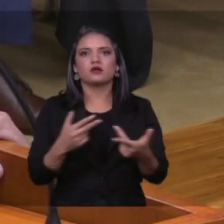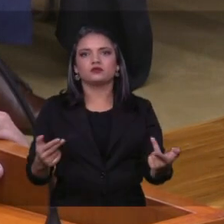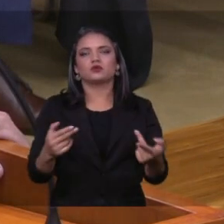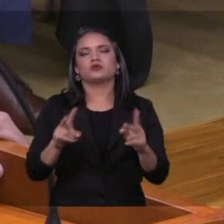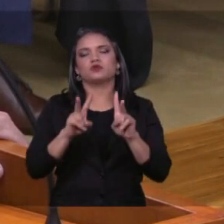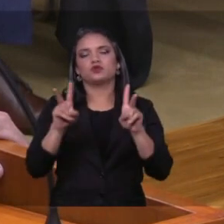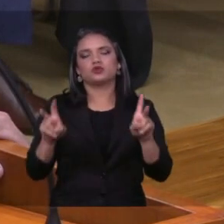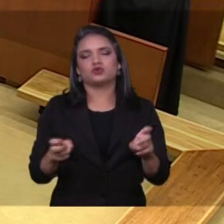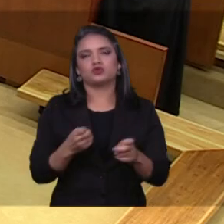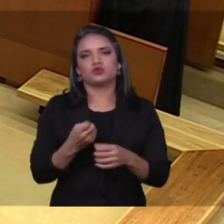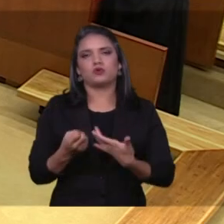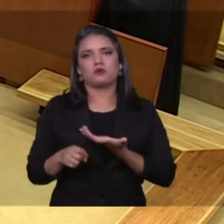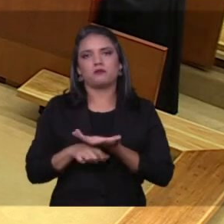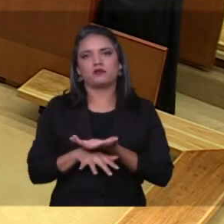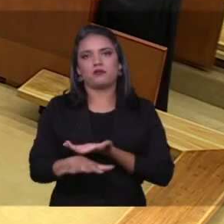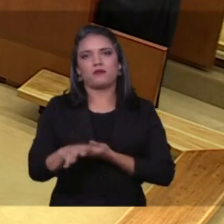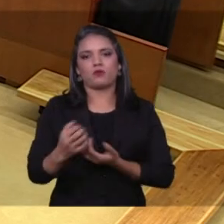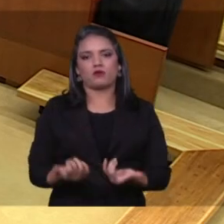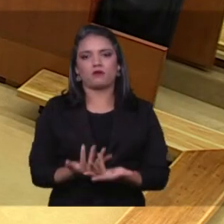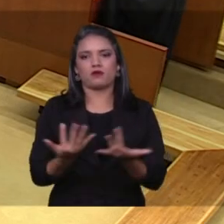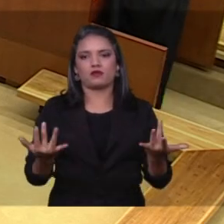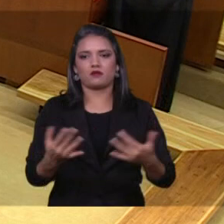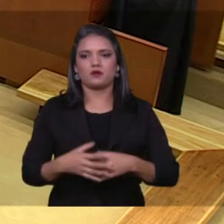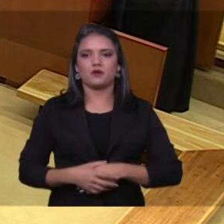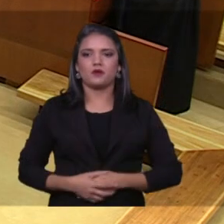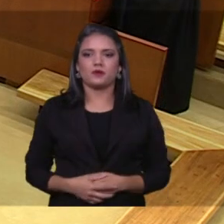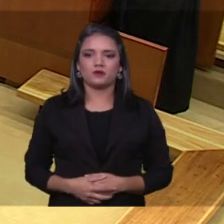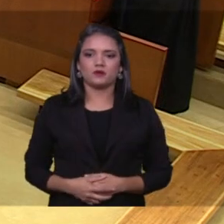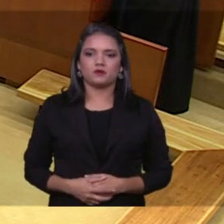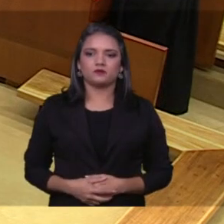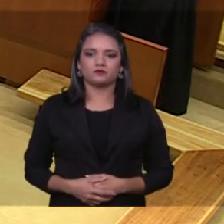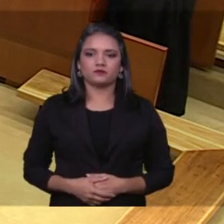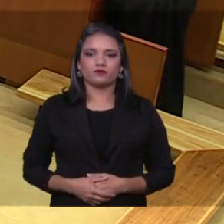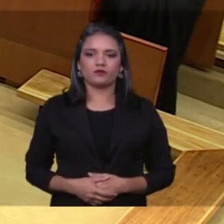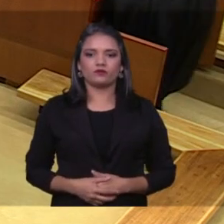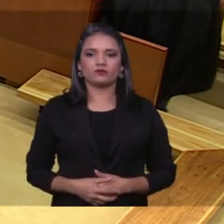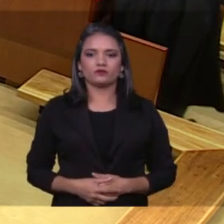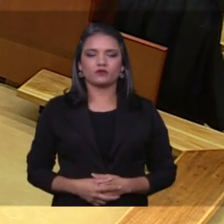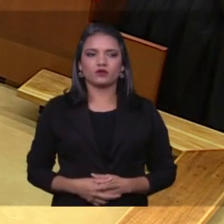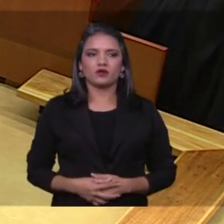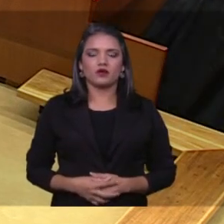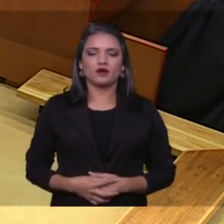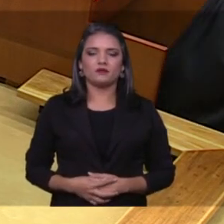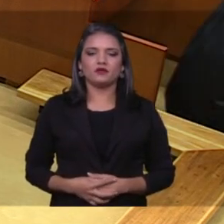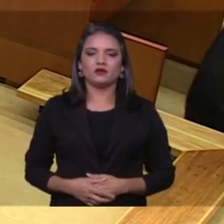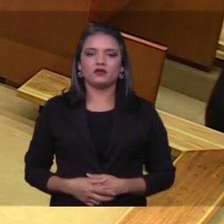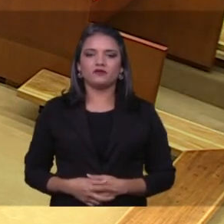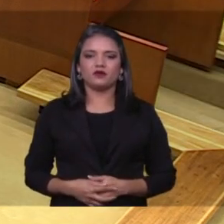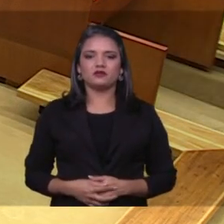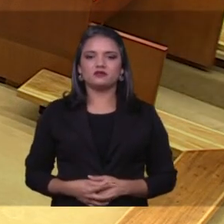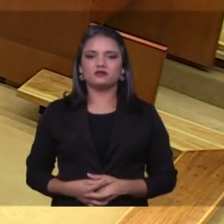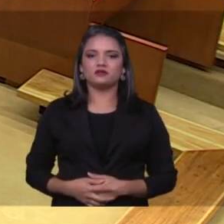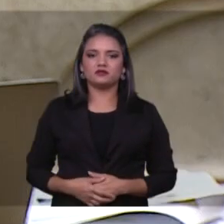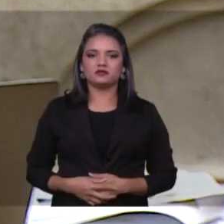Pantanal. Agradeço a todos. Boa tarde. O Supremo julga processos que tratam de medidas de combate ao desmatamento na floresta